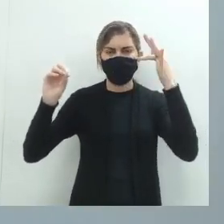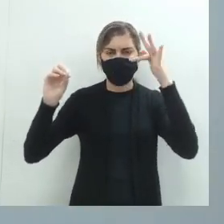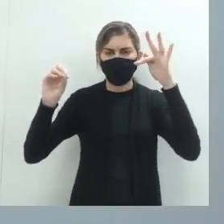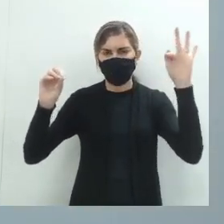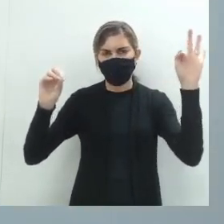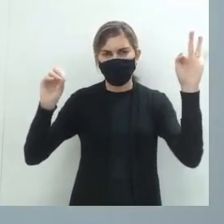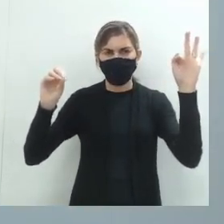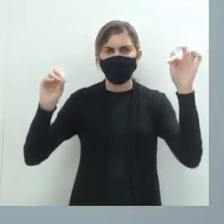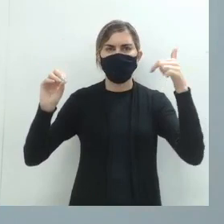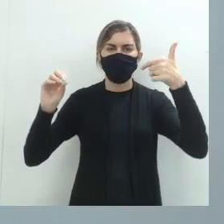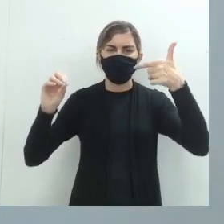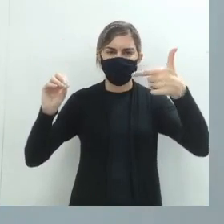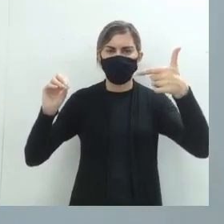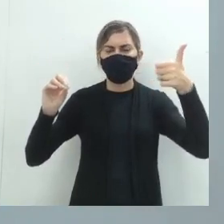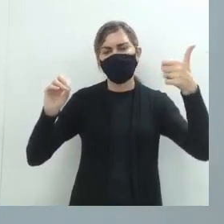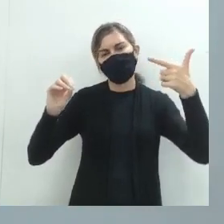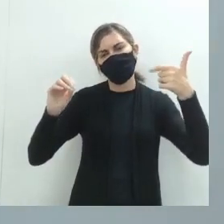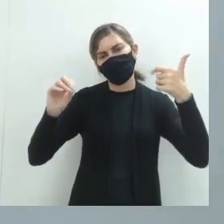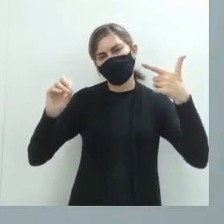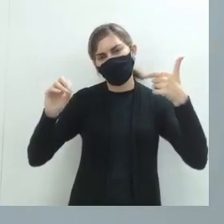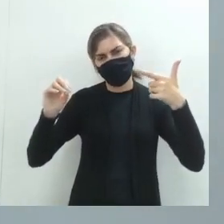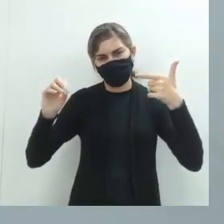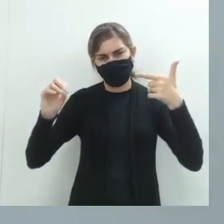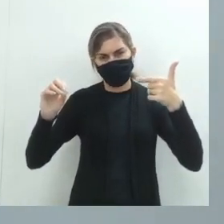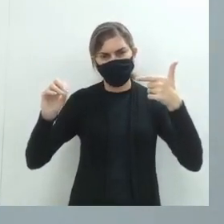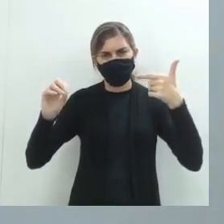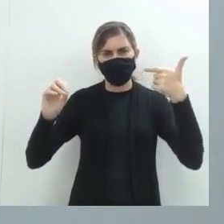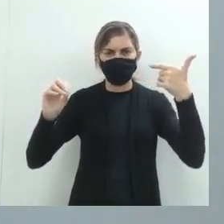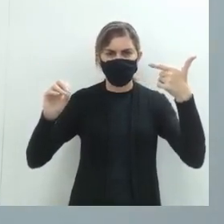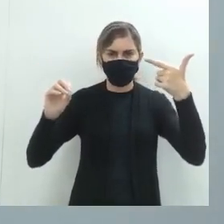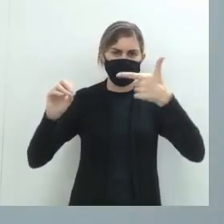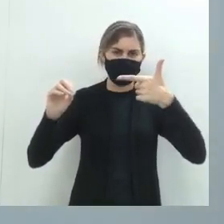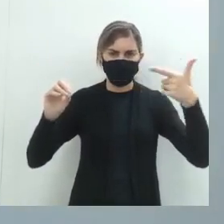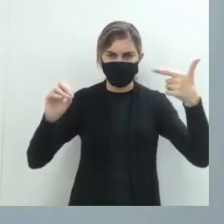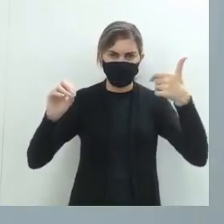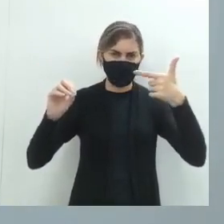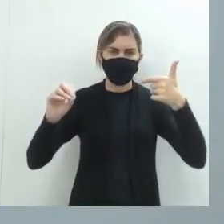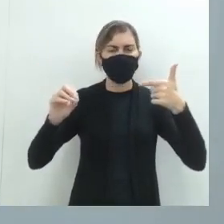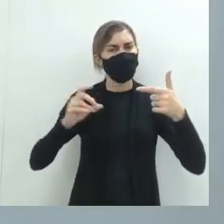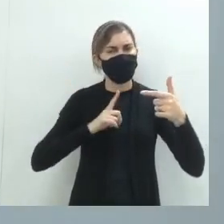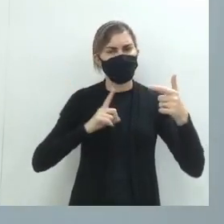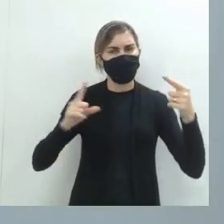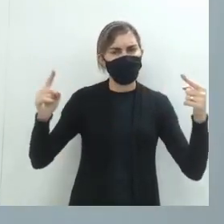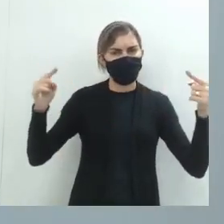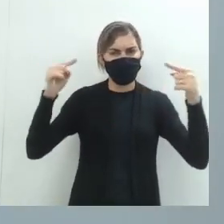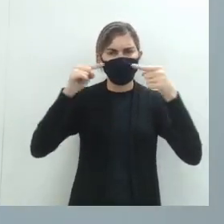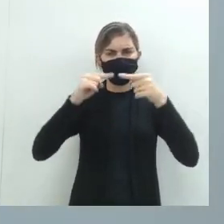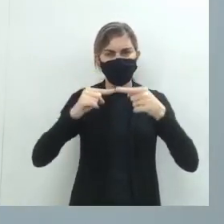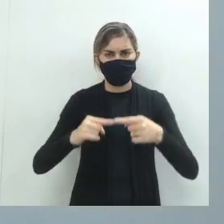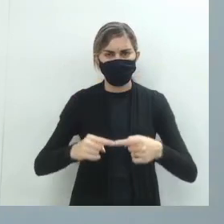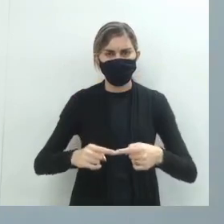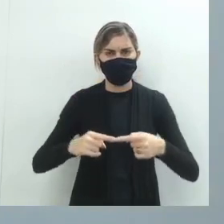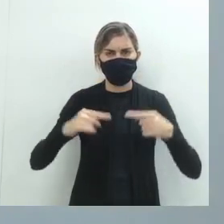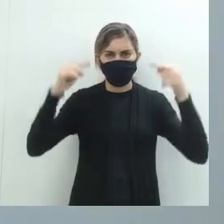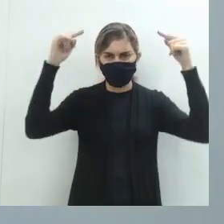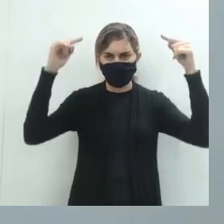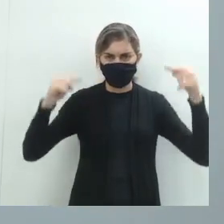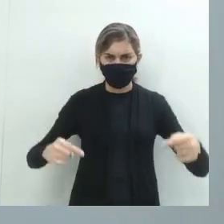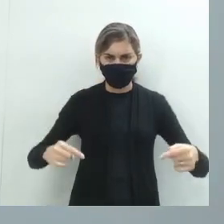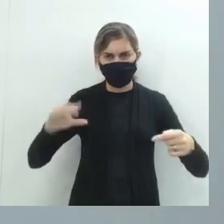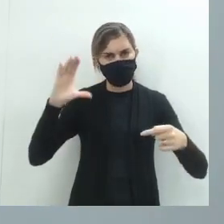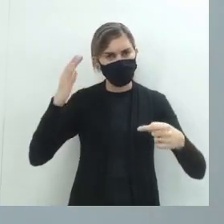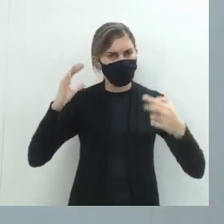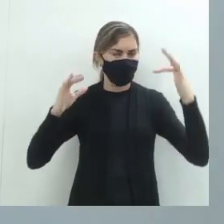americana marca 212. Então deve existir uma relação entre as